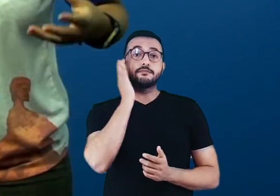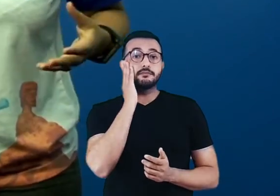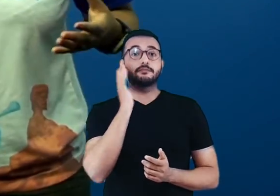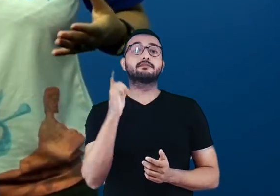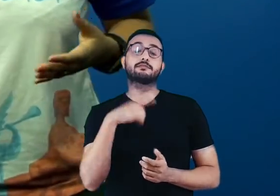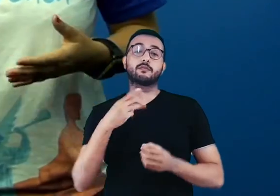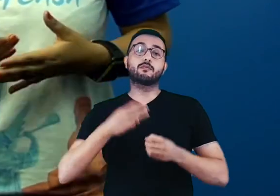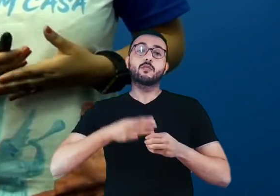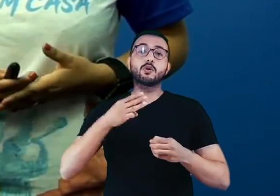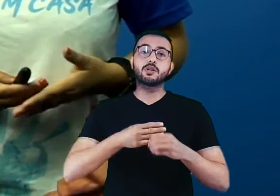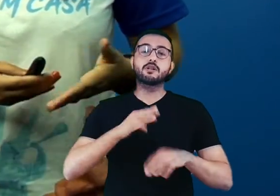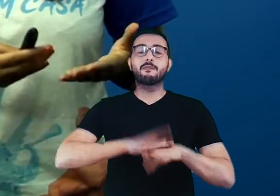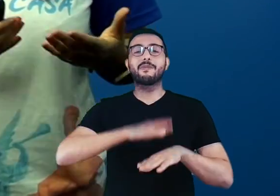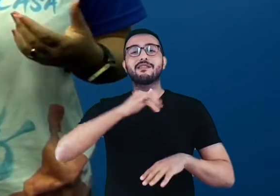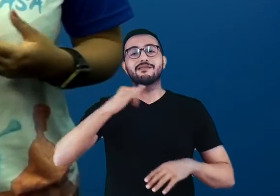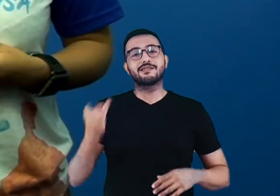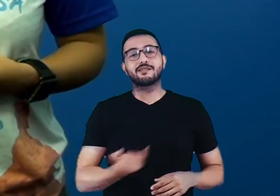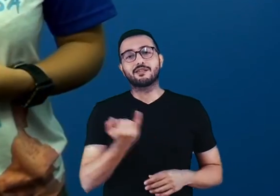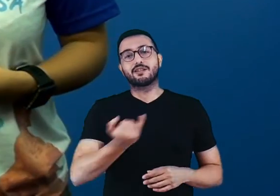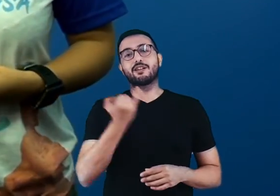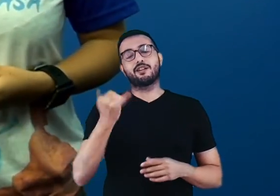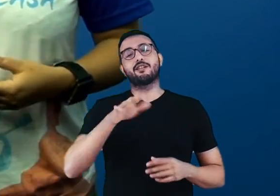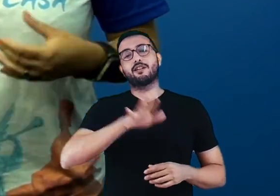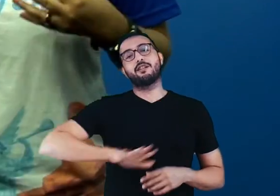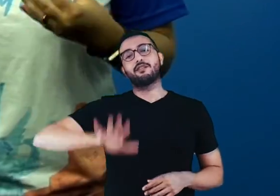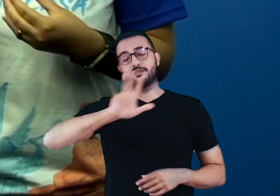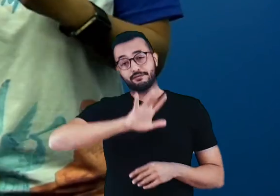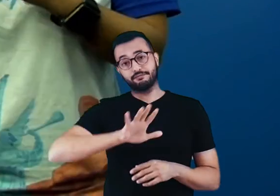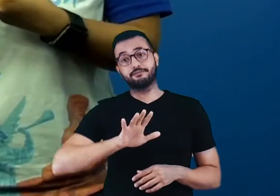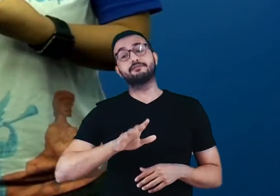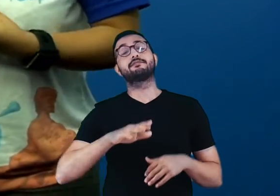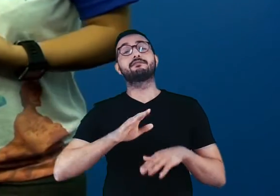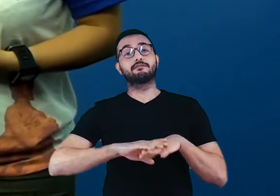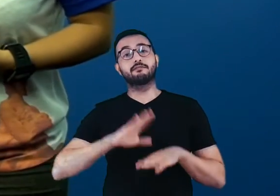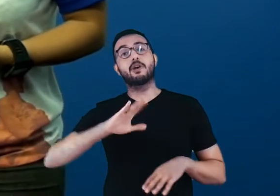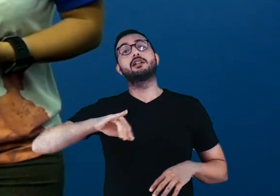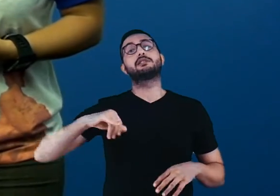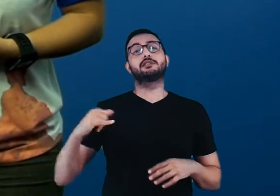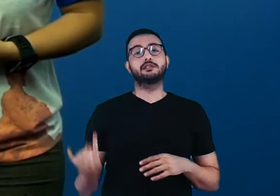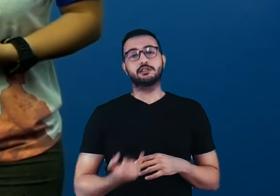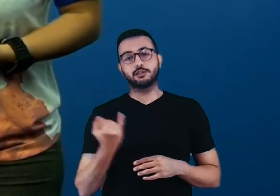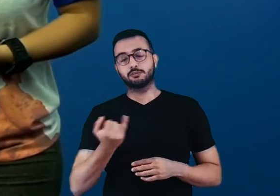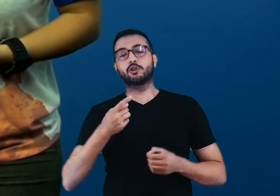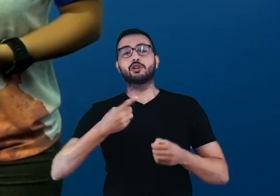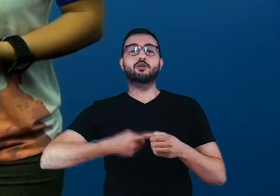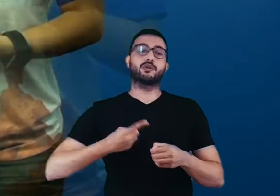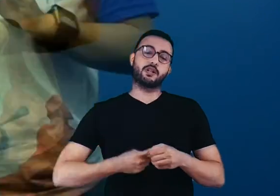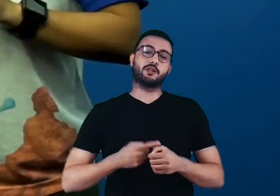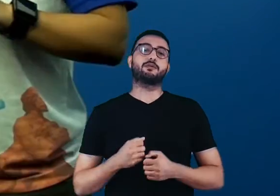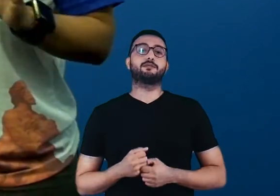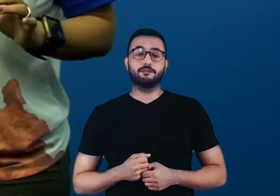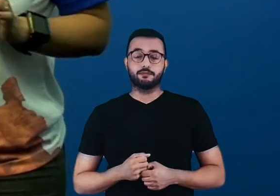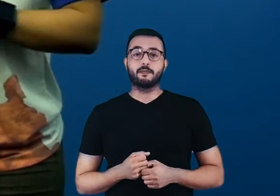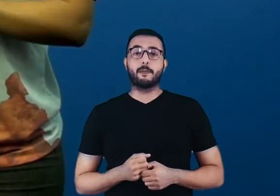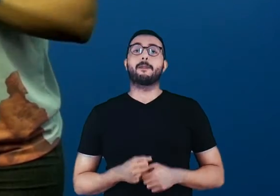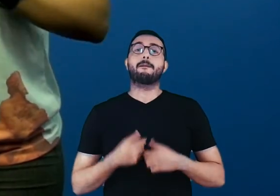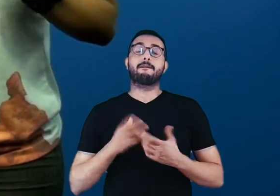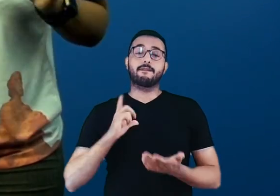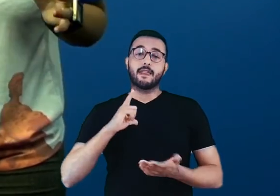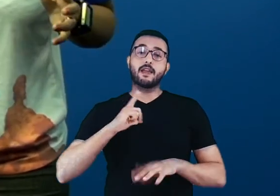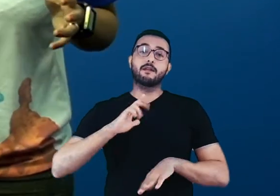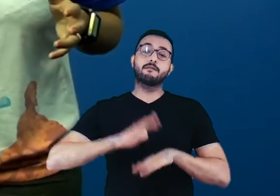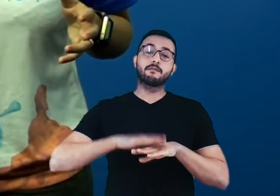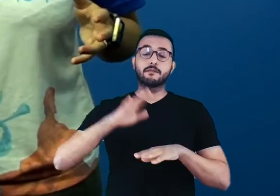como o município mais importante da sua mesorregião e um dos mais importantes do interior do estado, por concentrar o